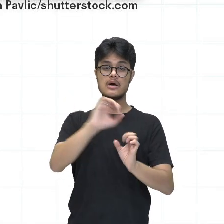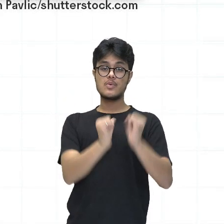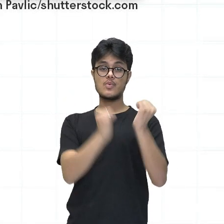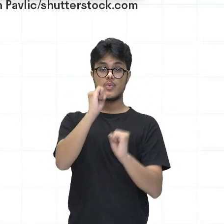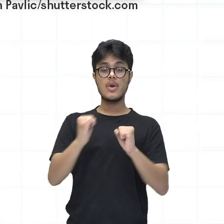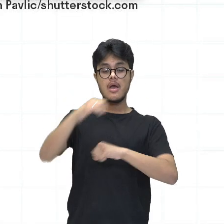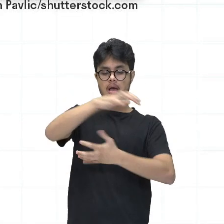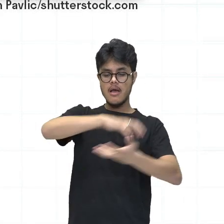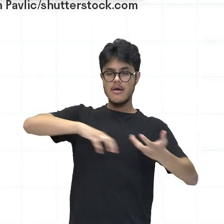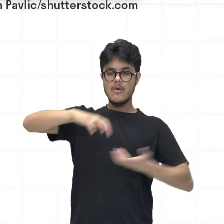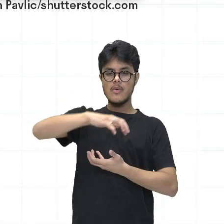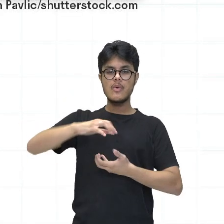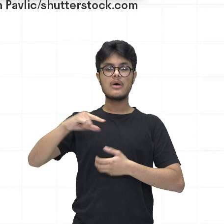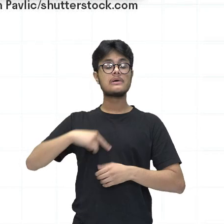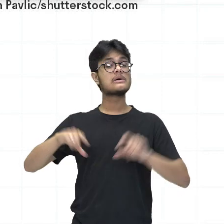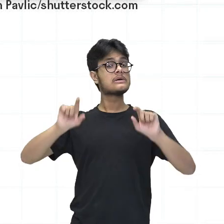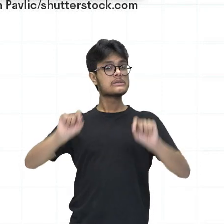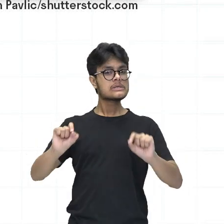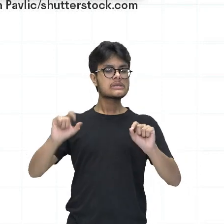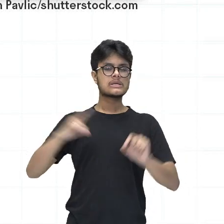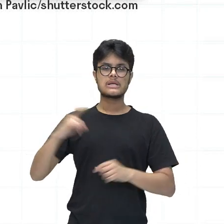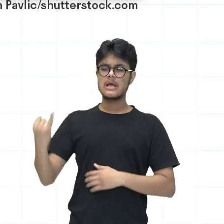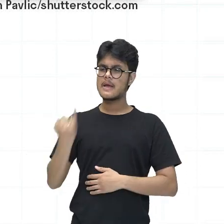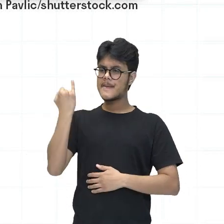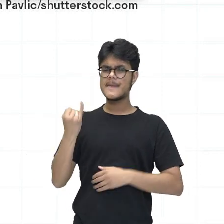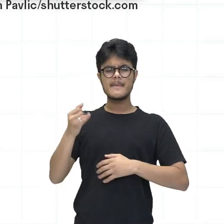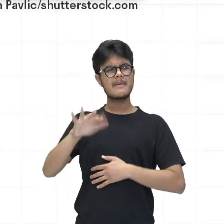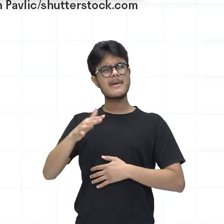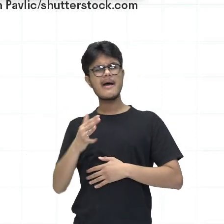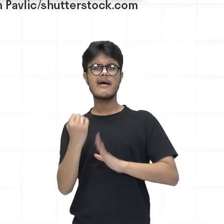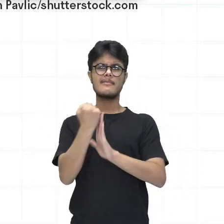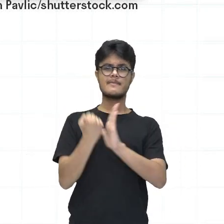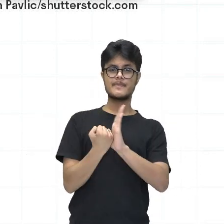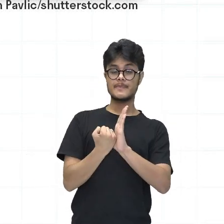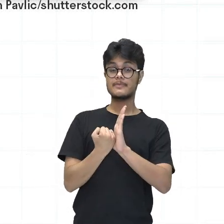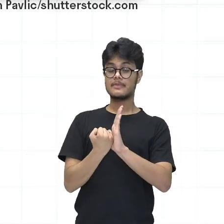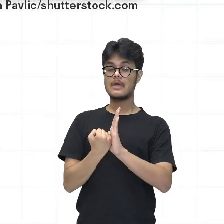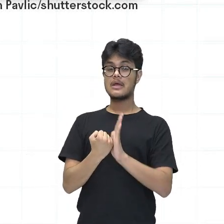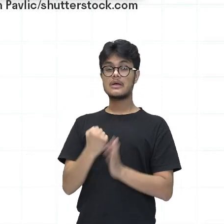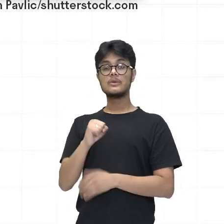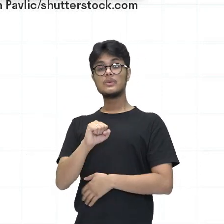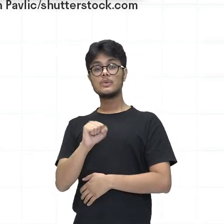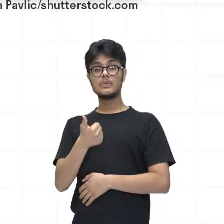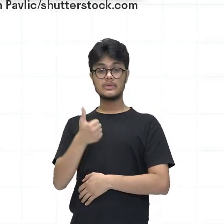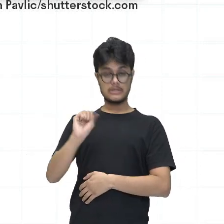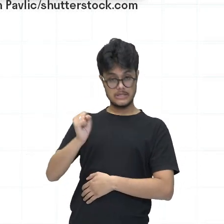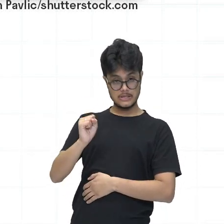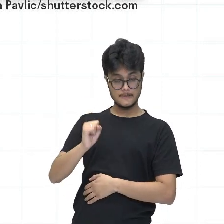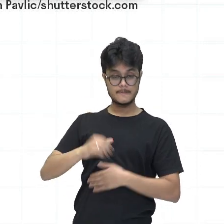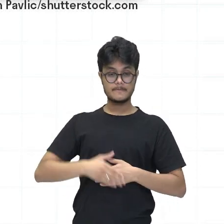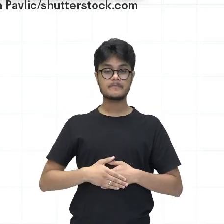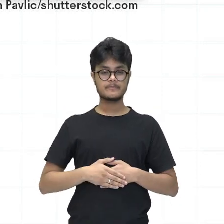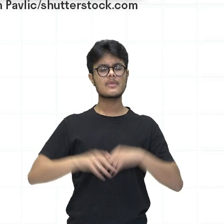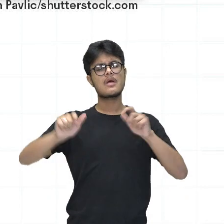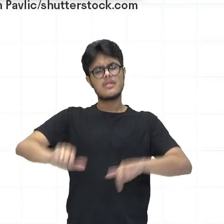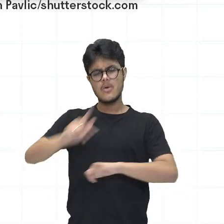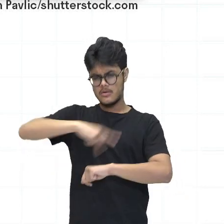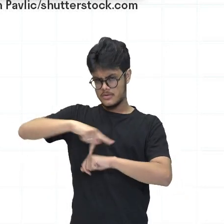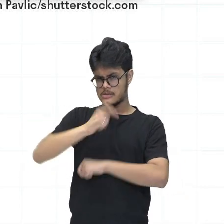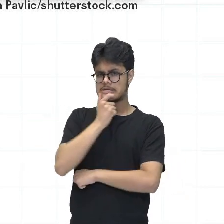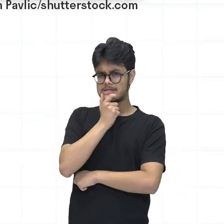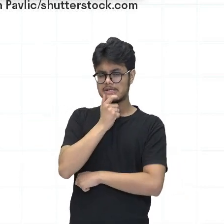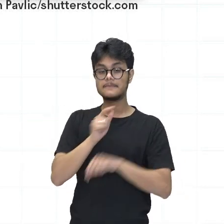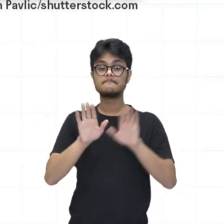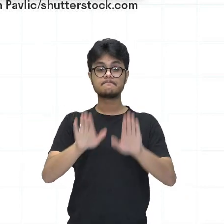Industrial, né, que teve seu início na segunda metade ali do século XVIII, na Inglaterra,